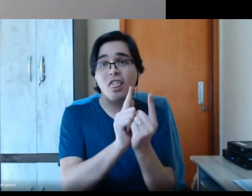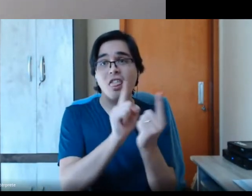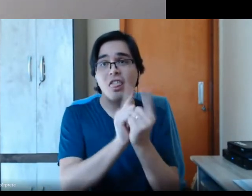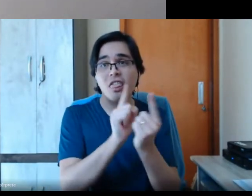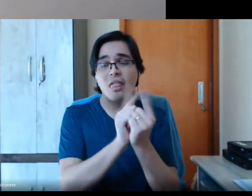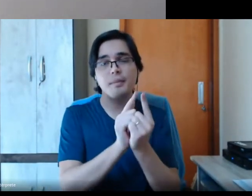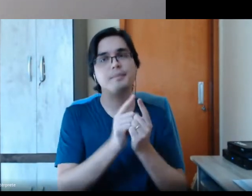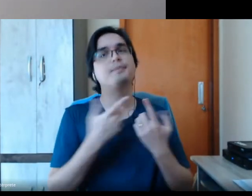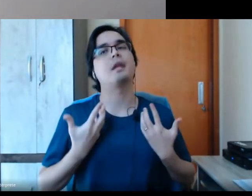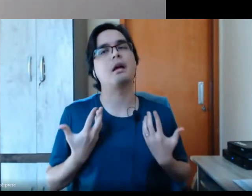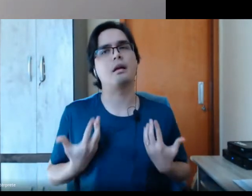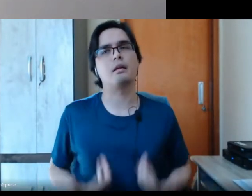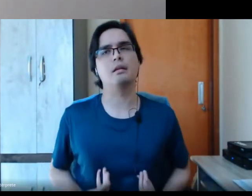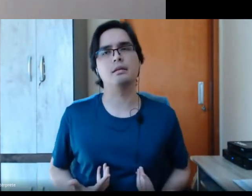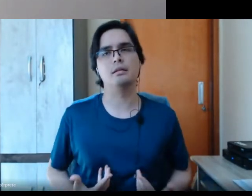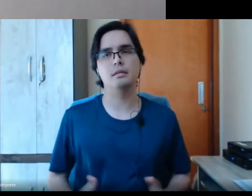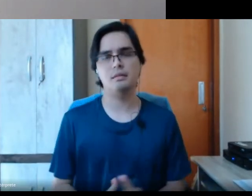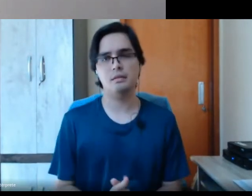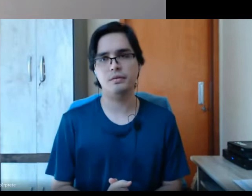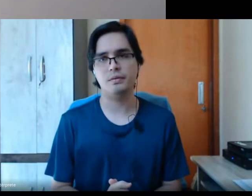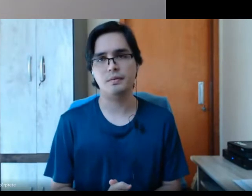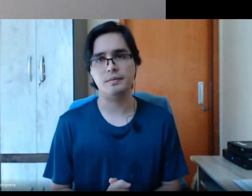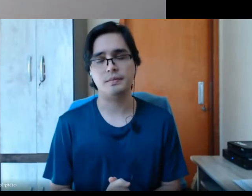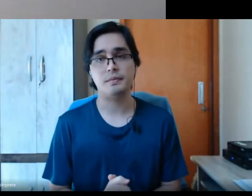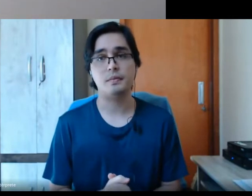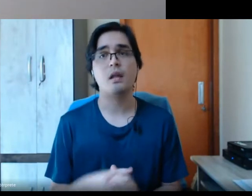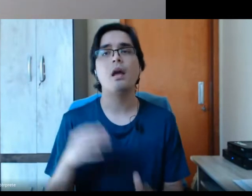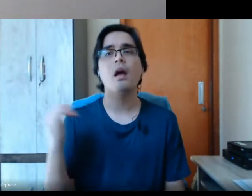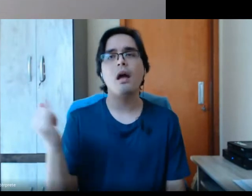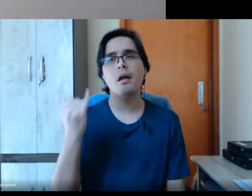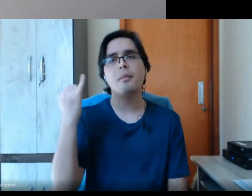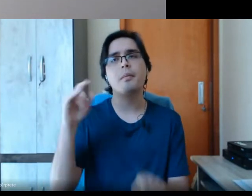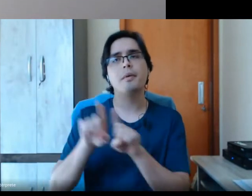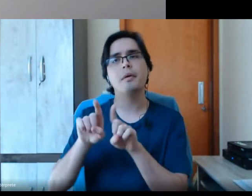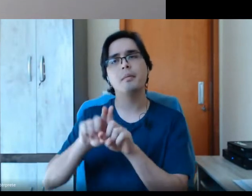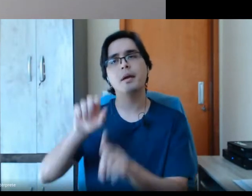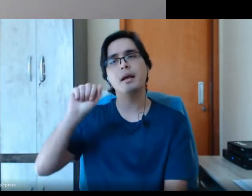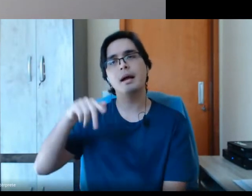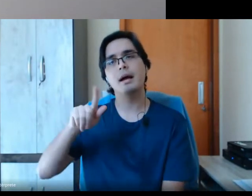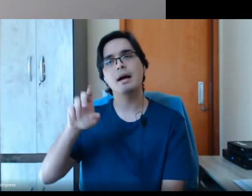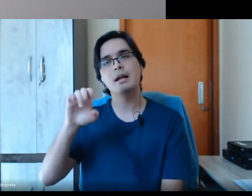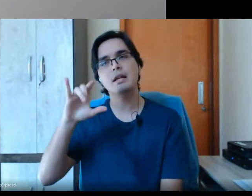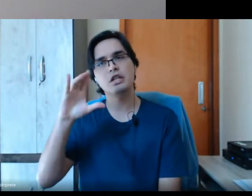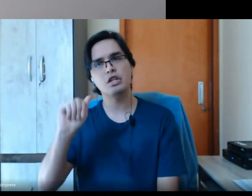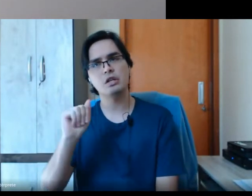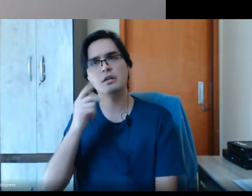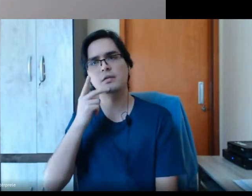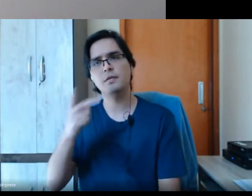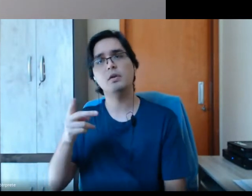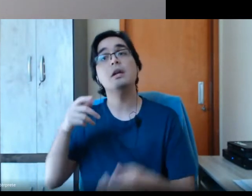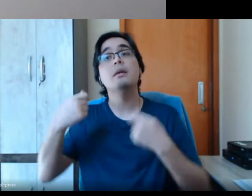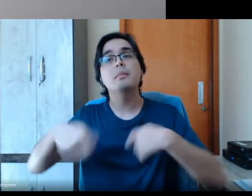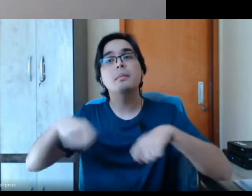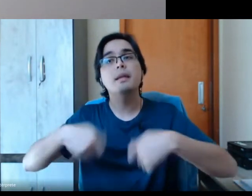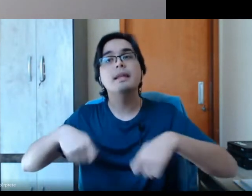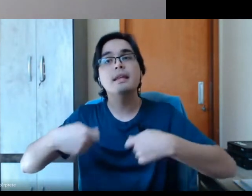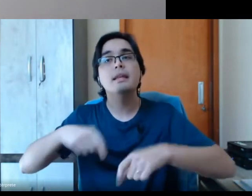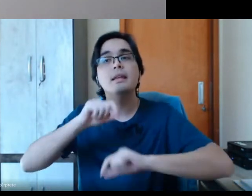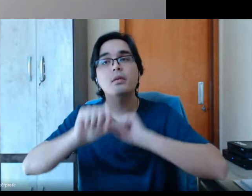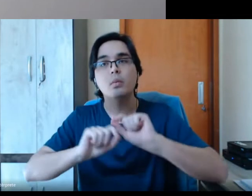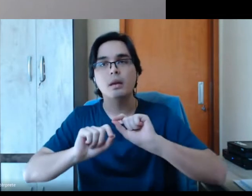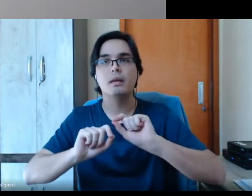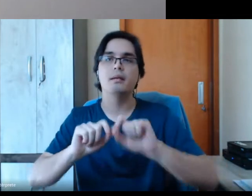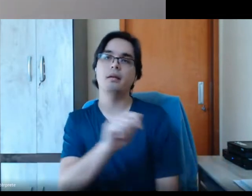outros docentes também, viu, gente? Descobrindo ferramentas aí para engajar, o que a gente já chama desse, esse